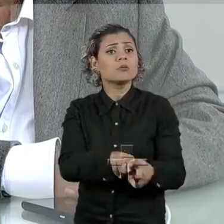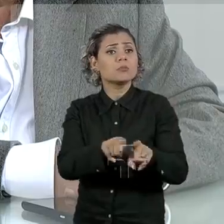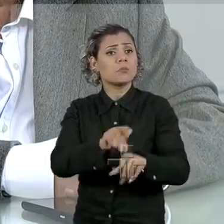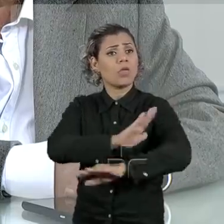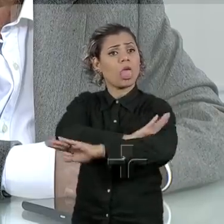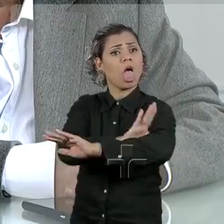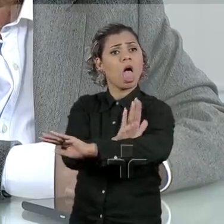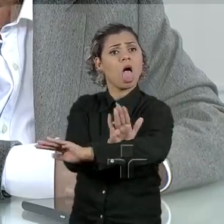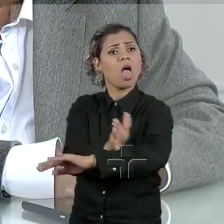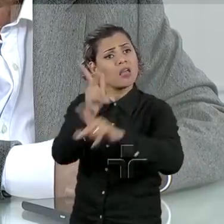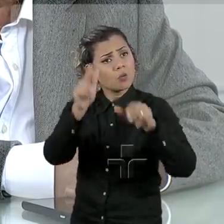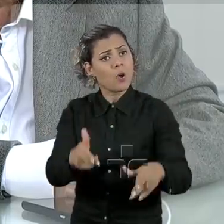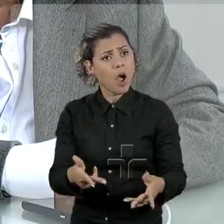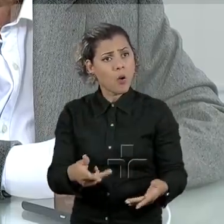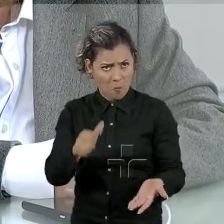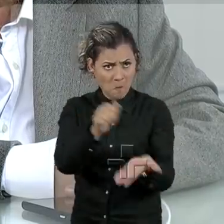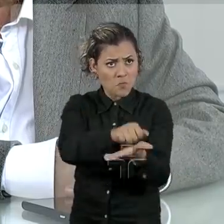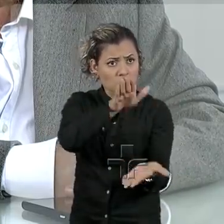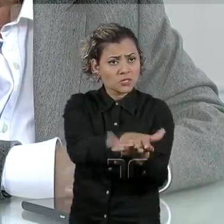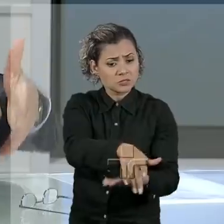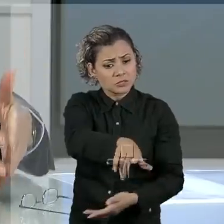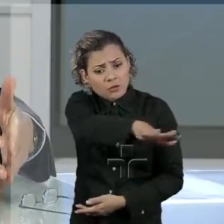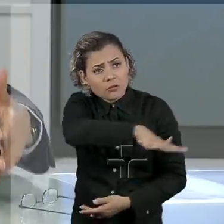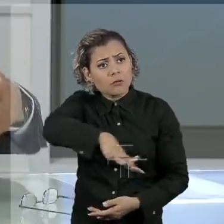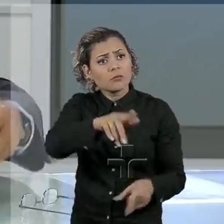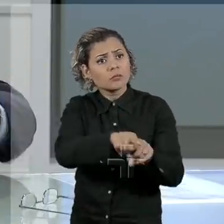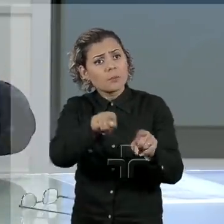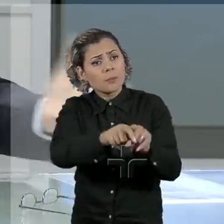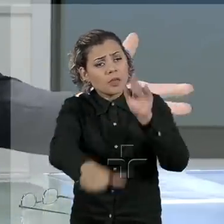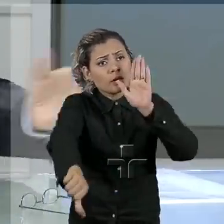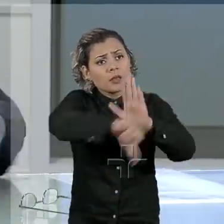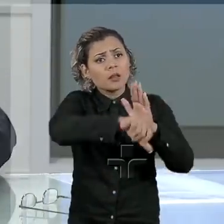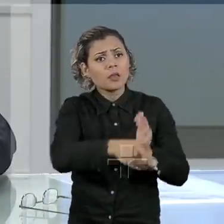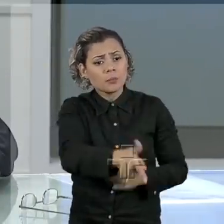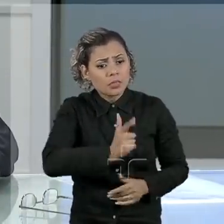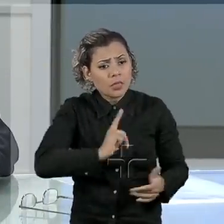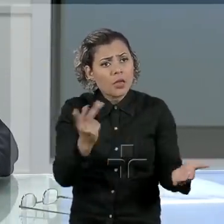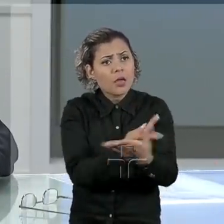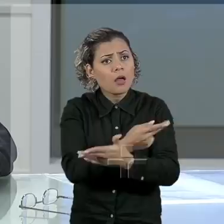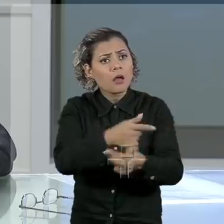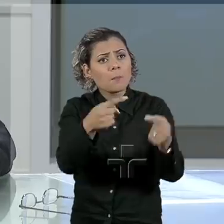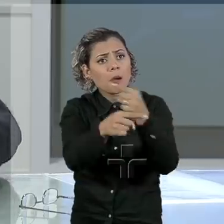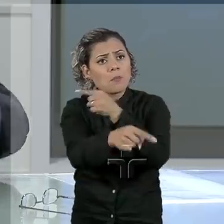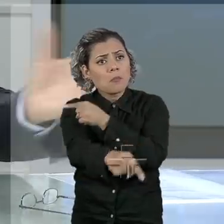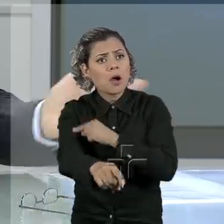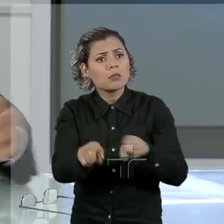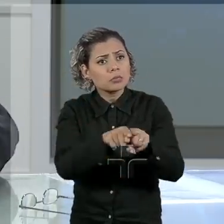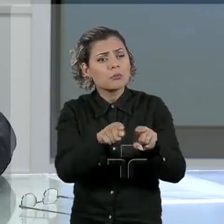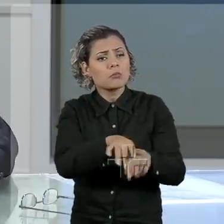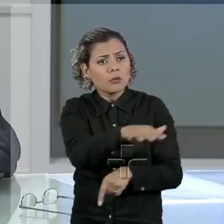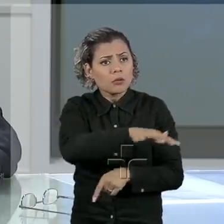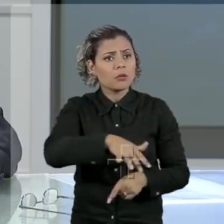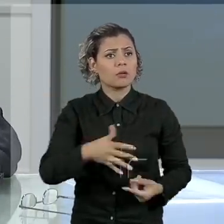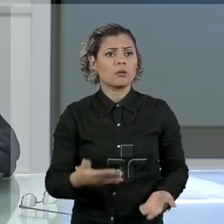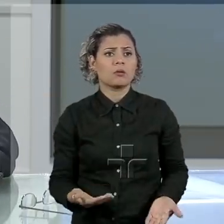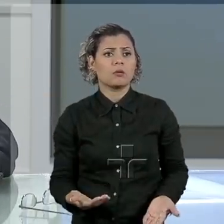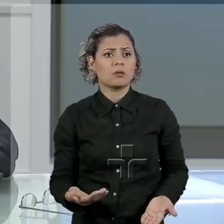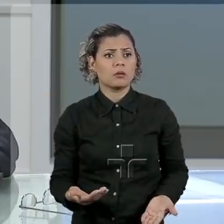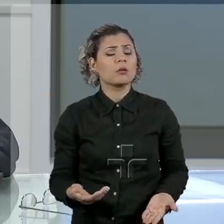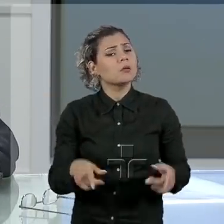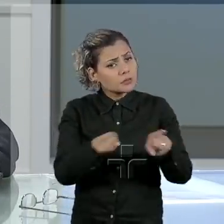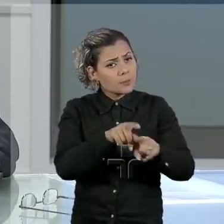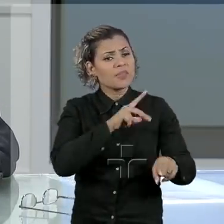para poder punir esses infratores que, de qualquer forma, atinge essa comunidade que está